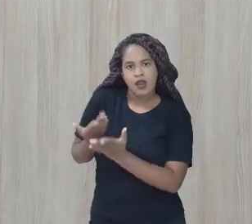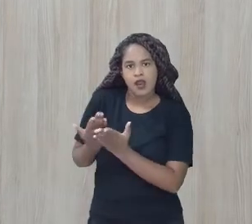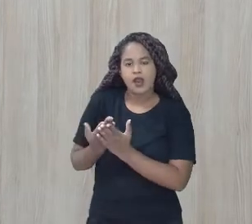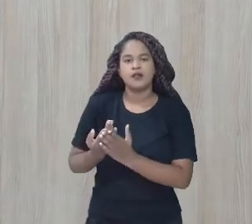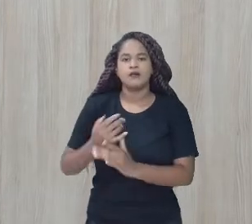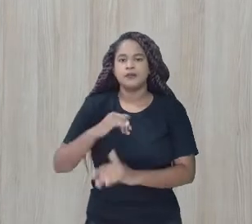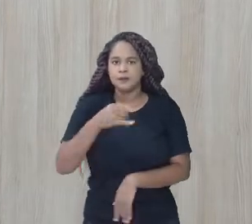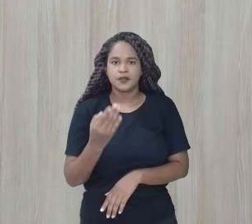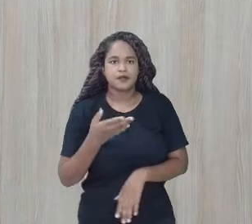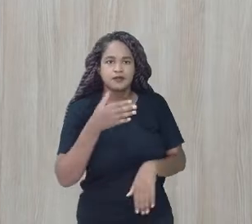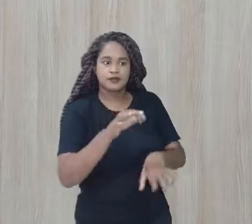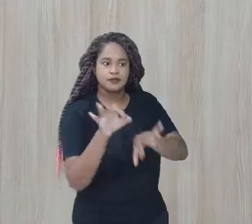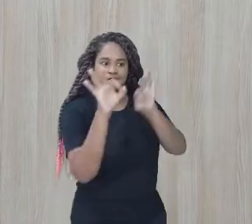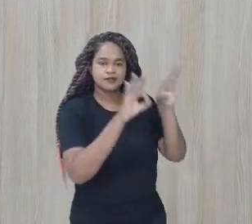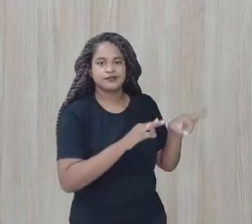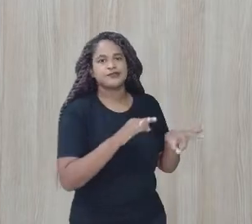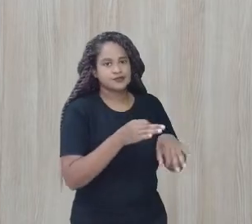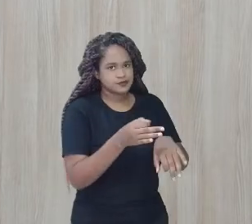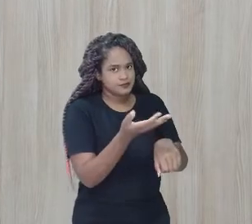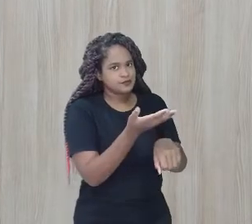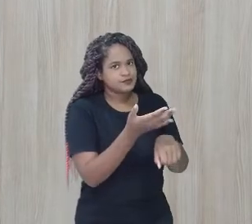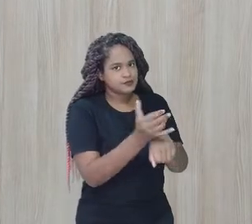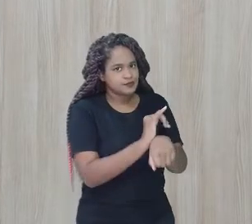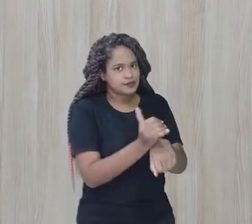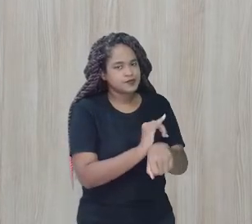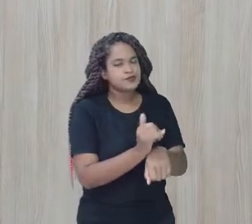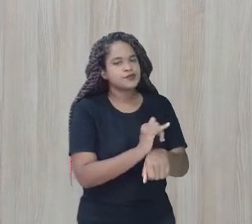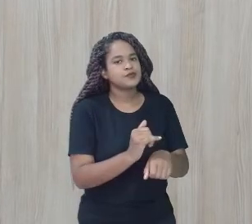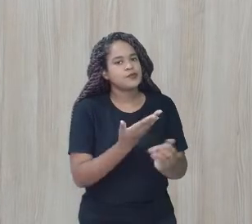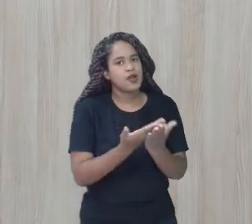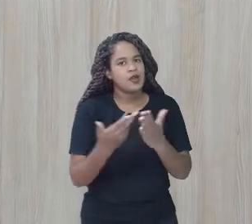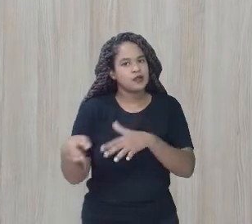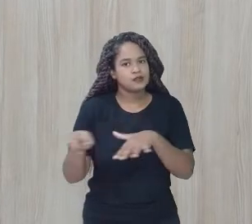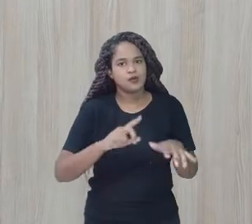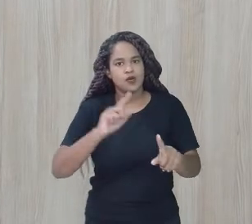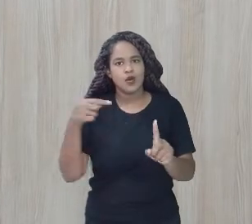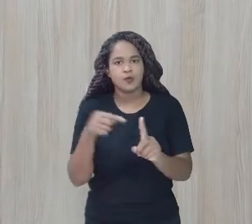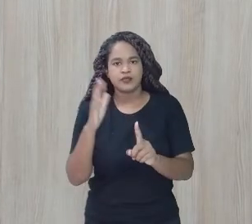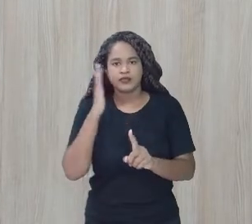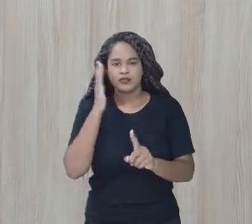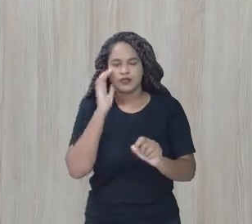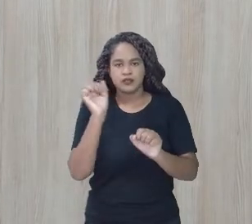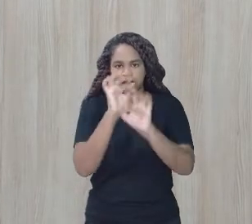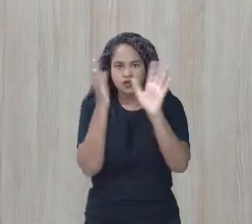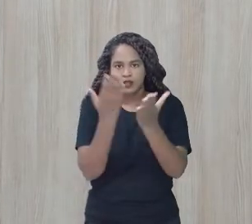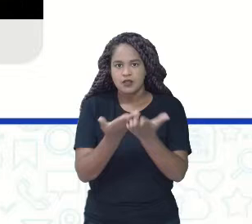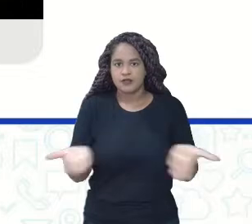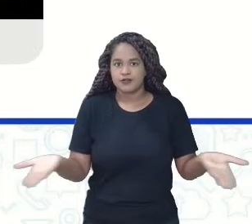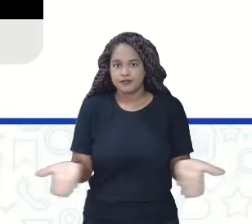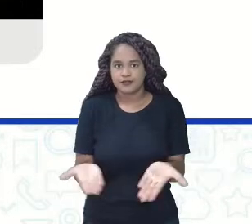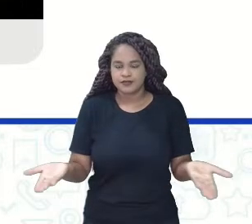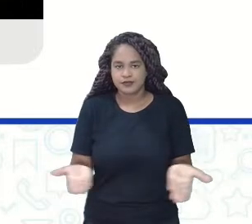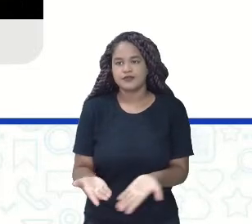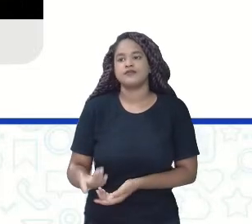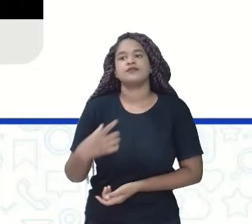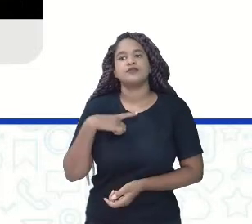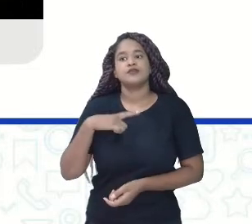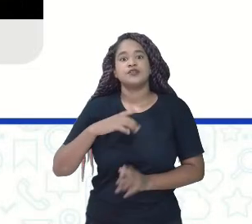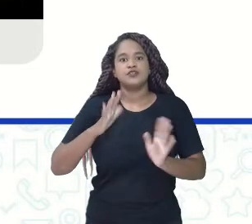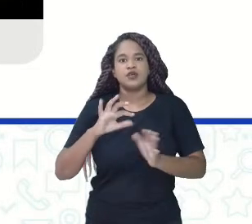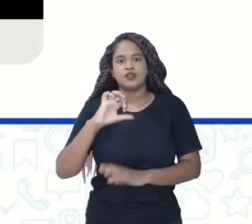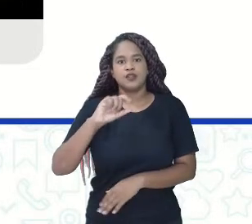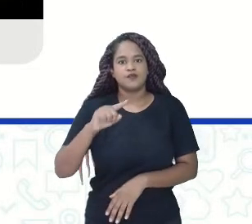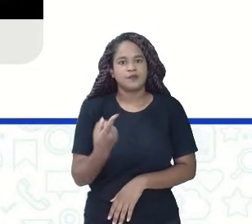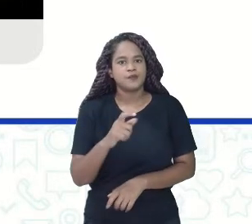no YouTube as aulas que a gente já viu essa semana para acompanhar a aula de hoje, tá certo? A gente já está aí com mais de 9.000 inscritos,